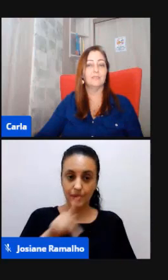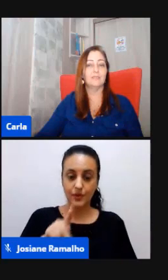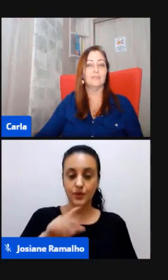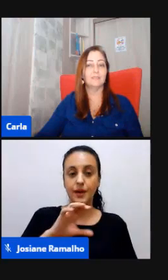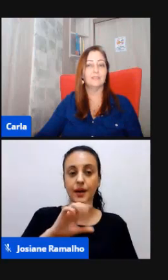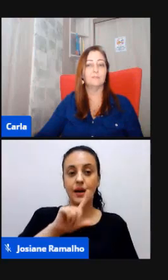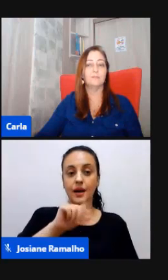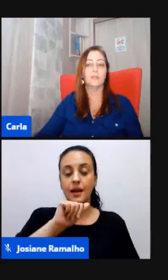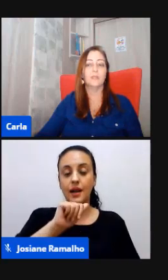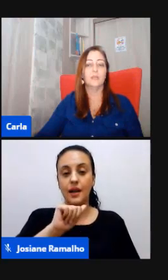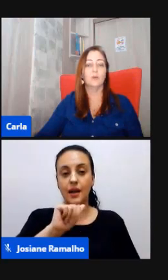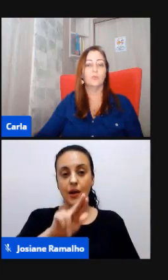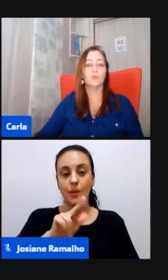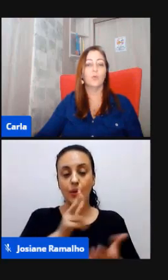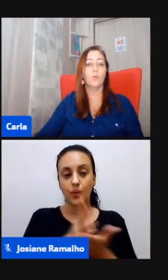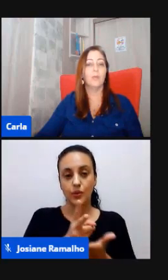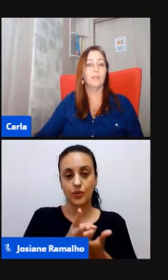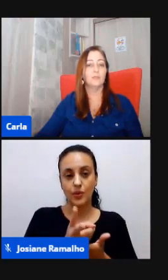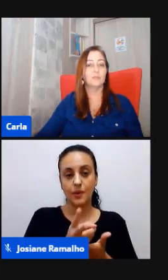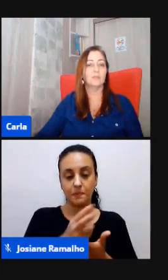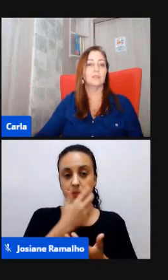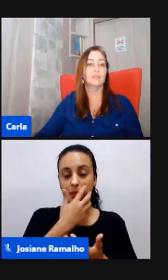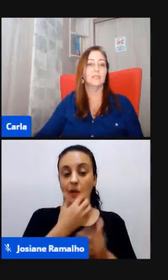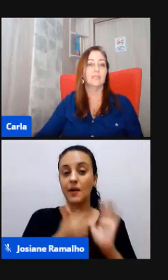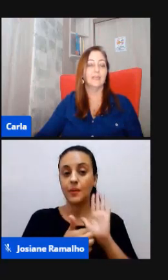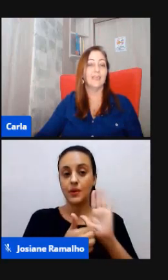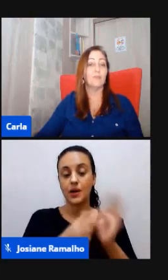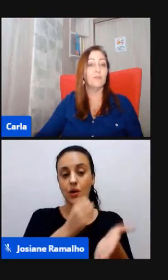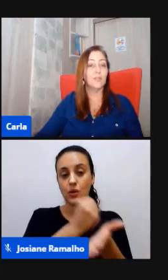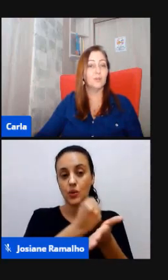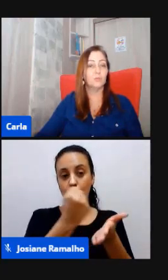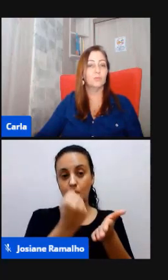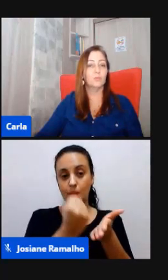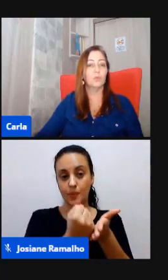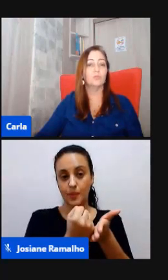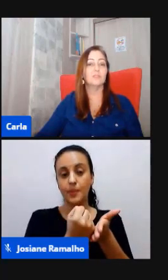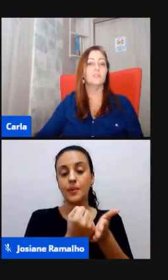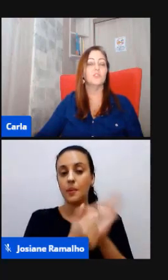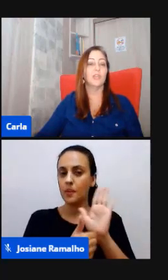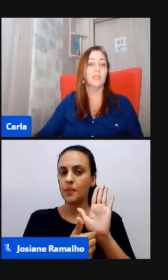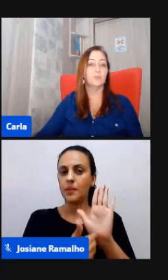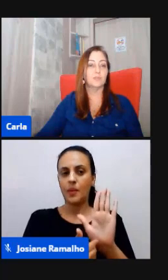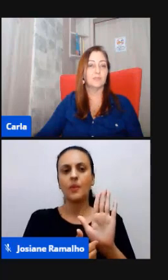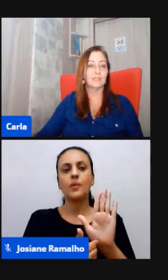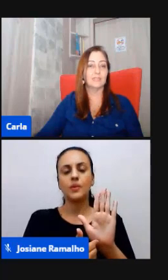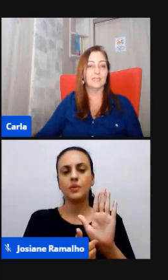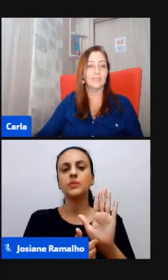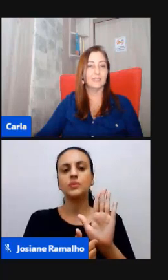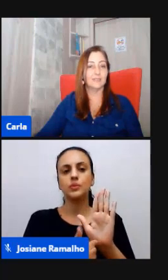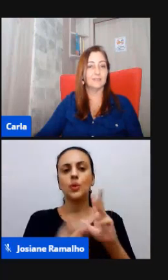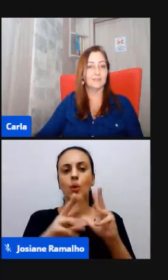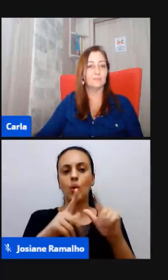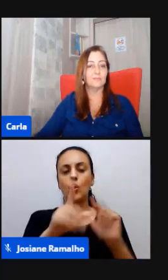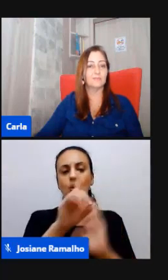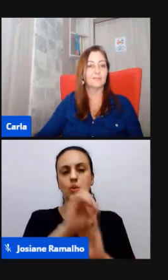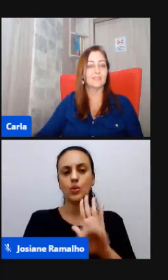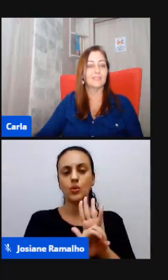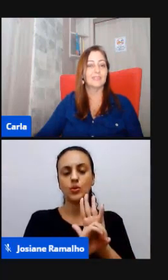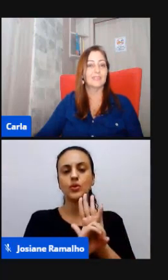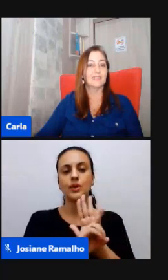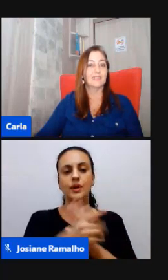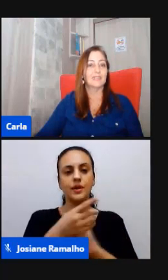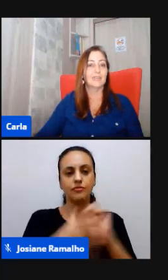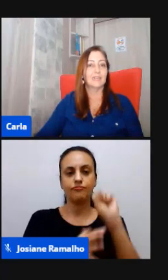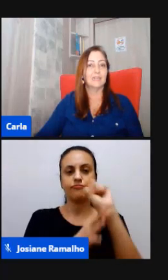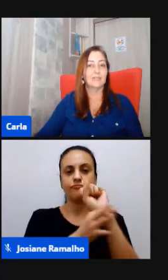ela vai trazer os documentos, né, que afirmam todos esses direitos da criança.